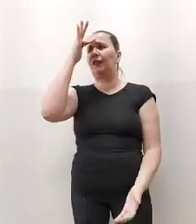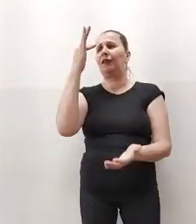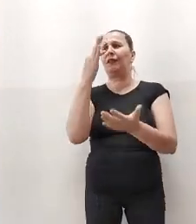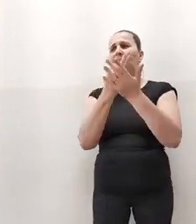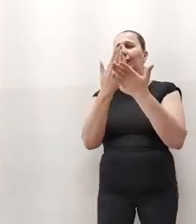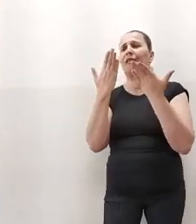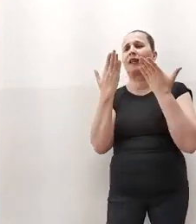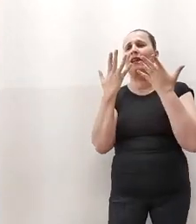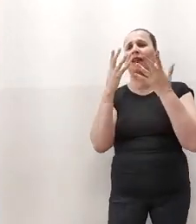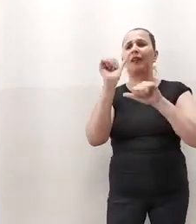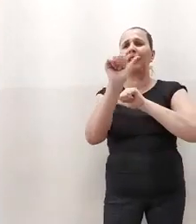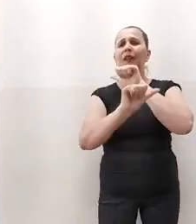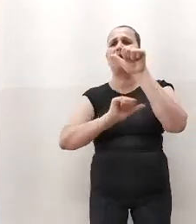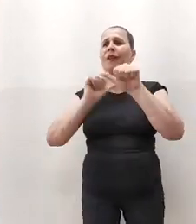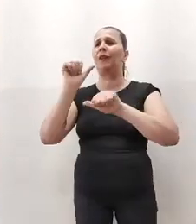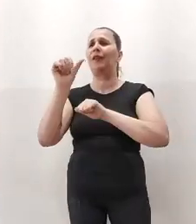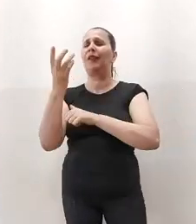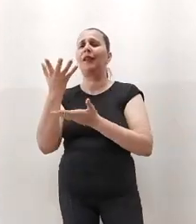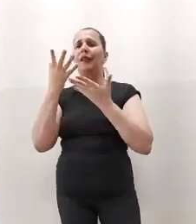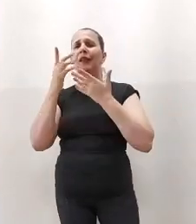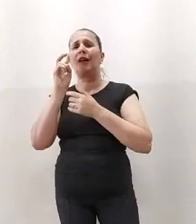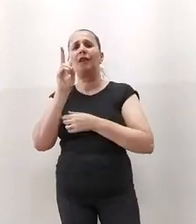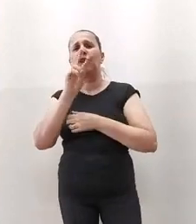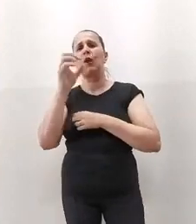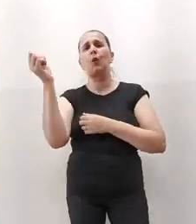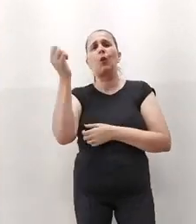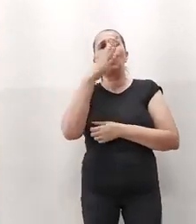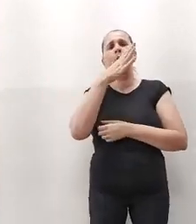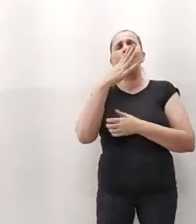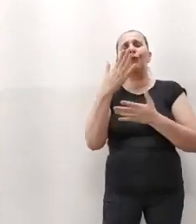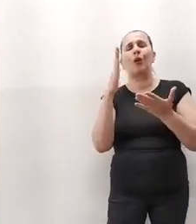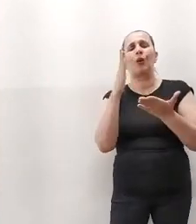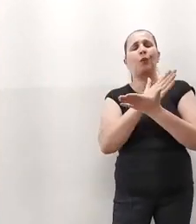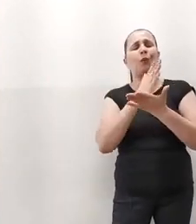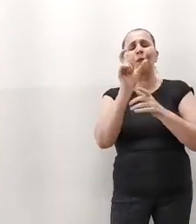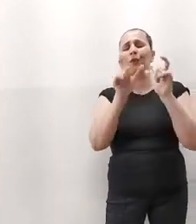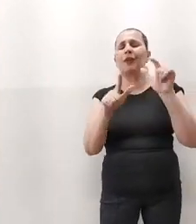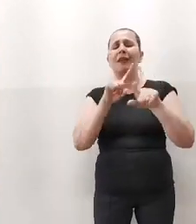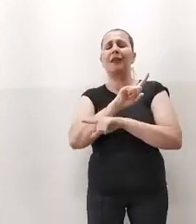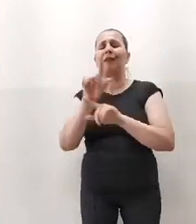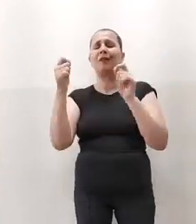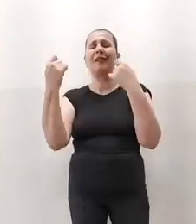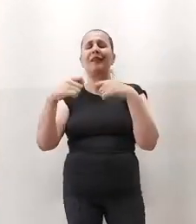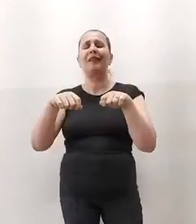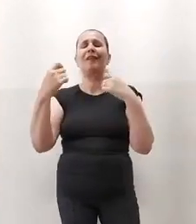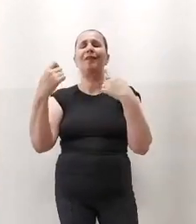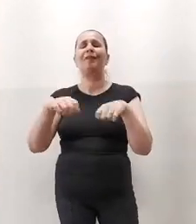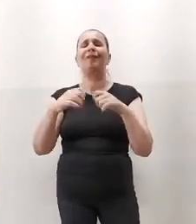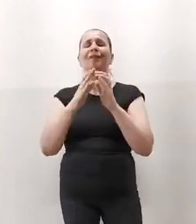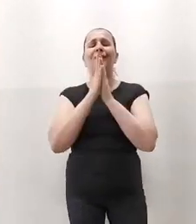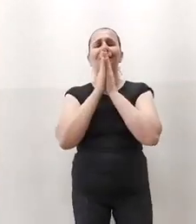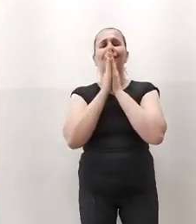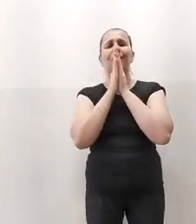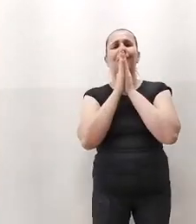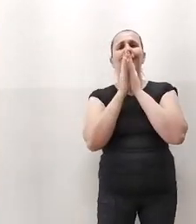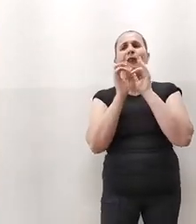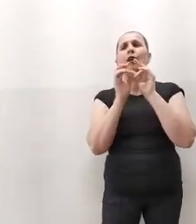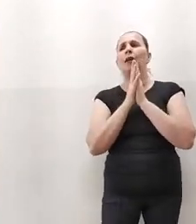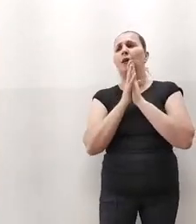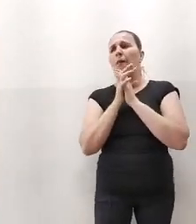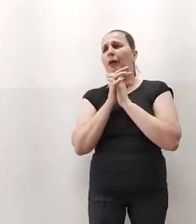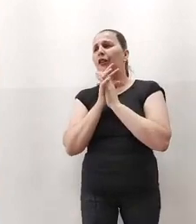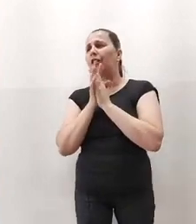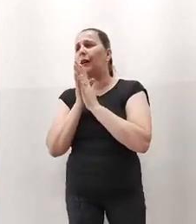quero renovo, eu quero uma visão nova. Muitos aqui não precisam de uma visão nova, porque você